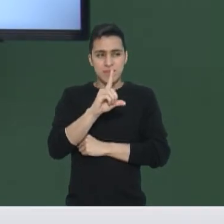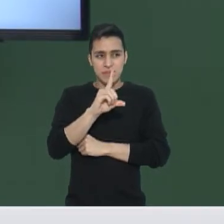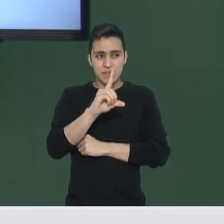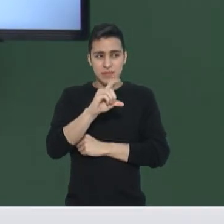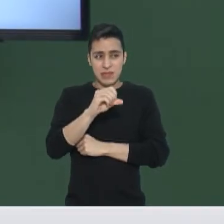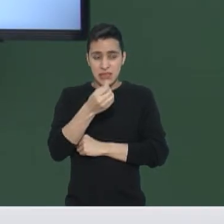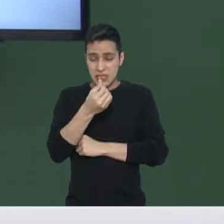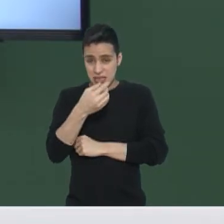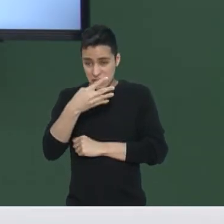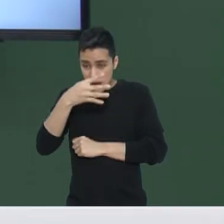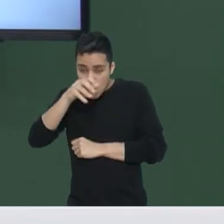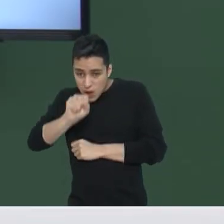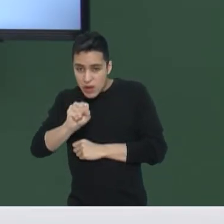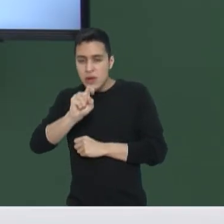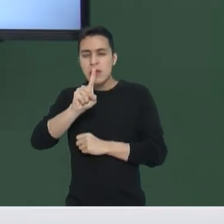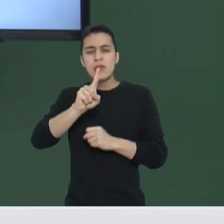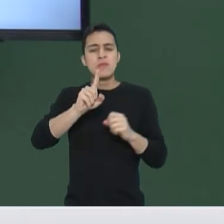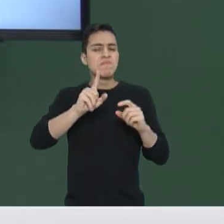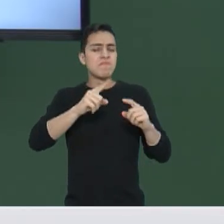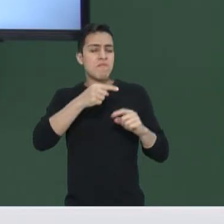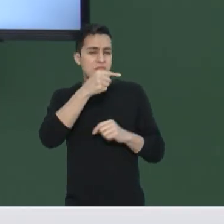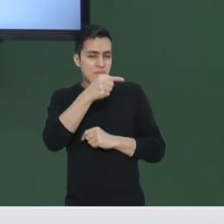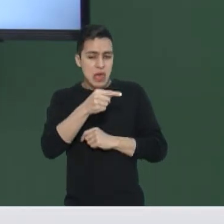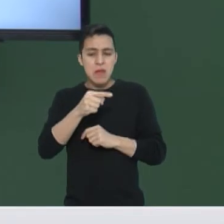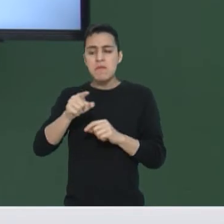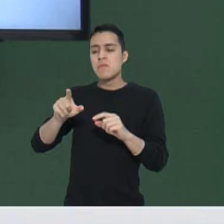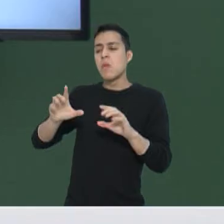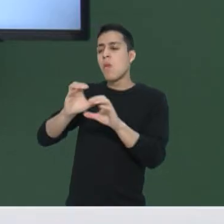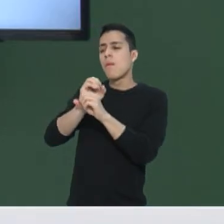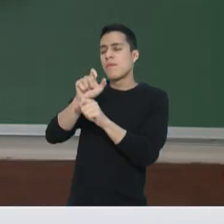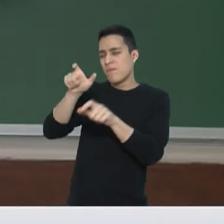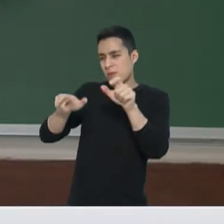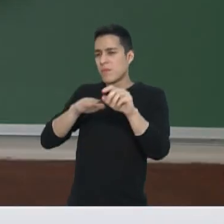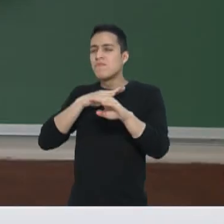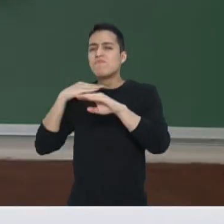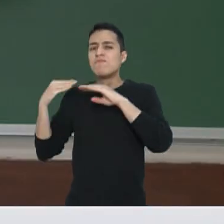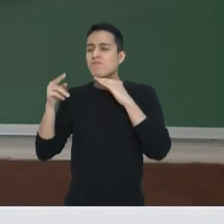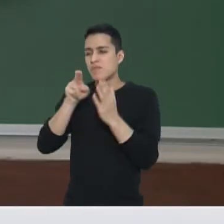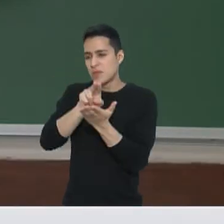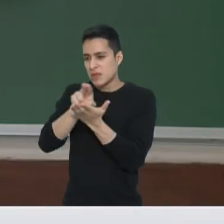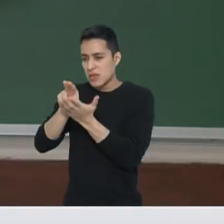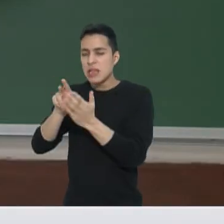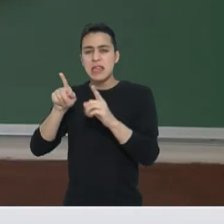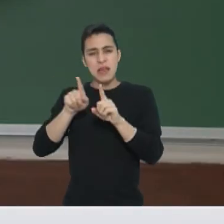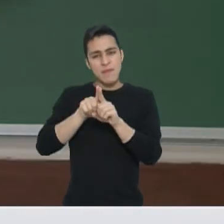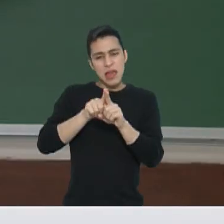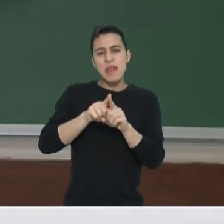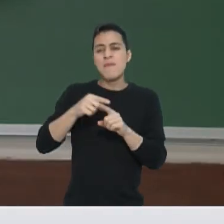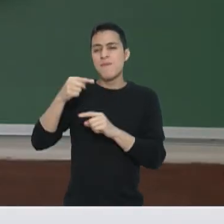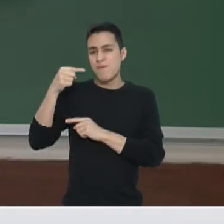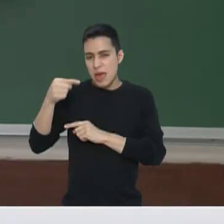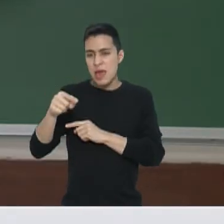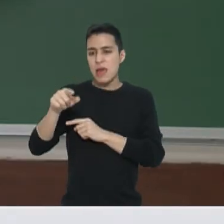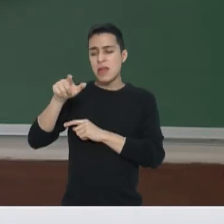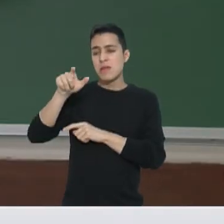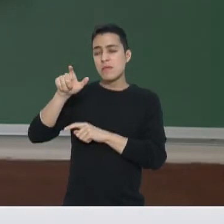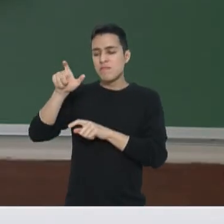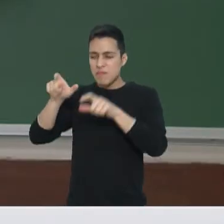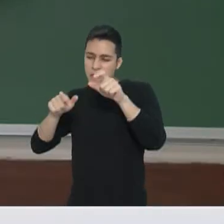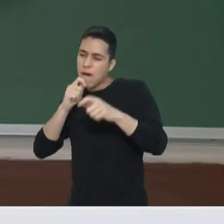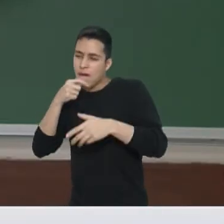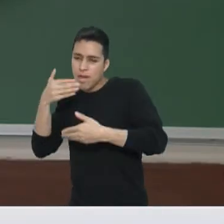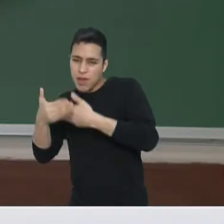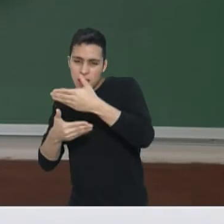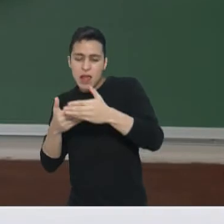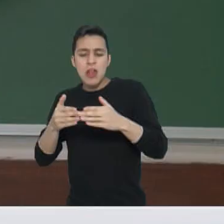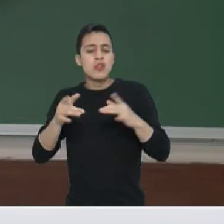1.966.748, e eu tiro o número de óbitos e tiro também o número de casos em andamento,